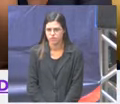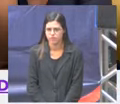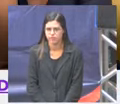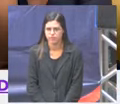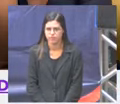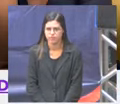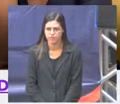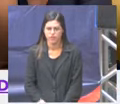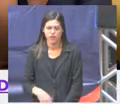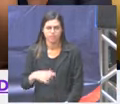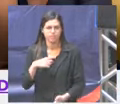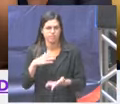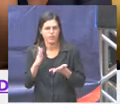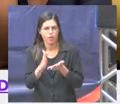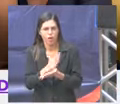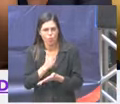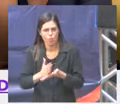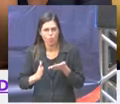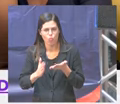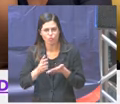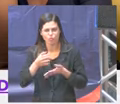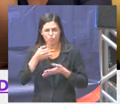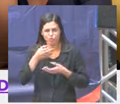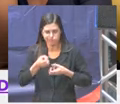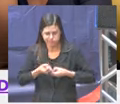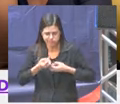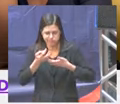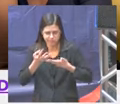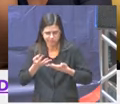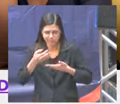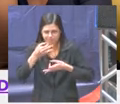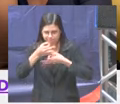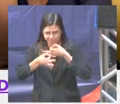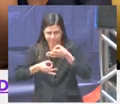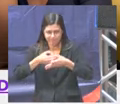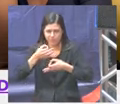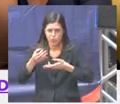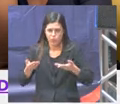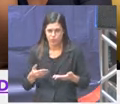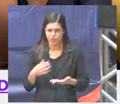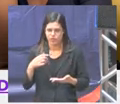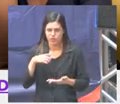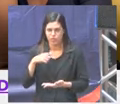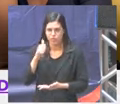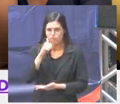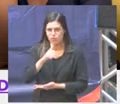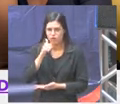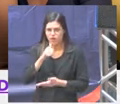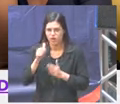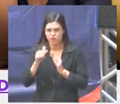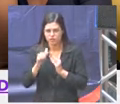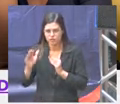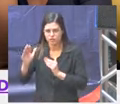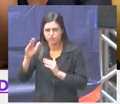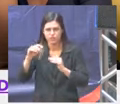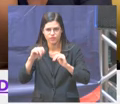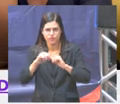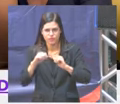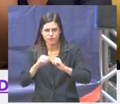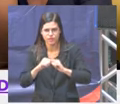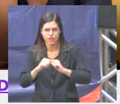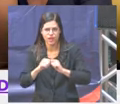Nós temos aí alguns depoimentos, então hoje nós temos mulheres na comunidade que fizeram um plano de